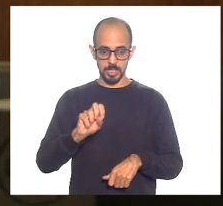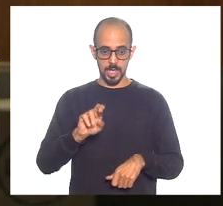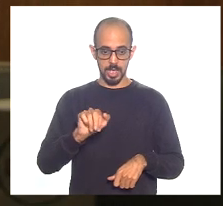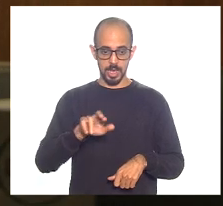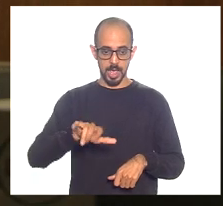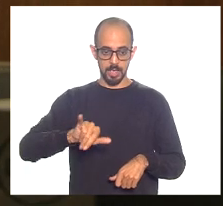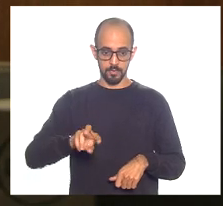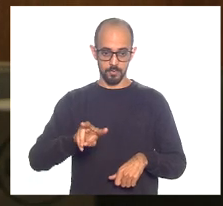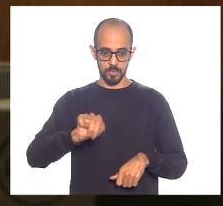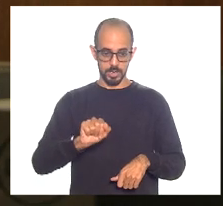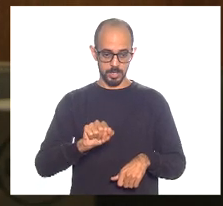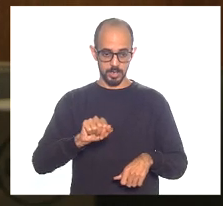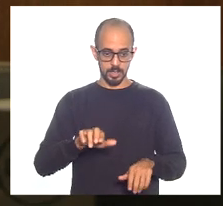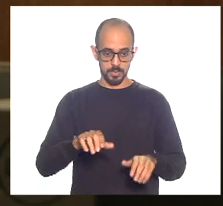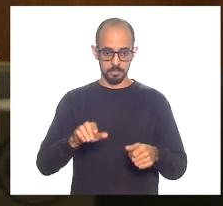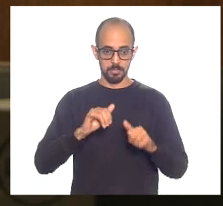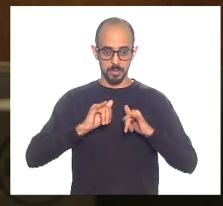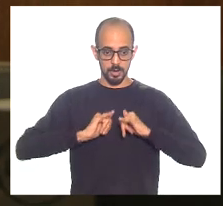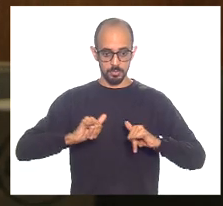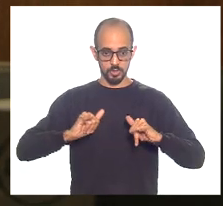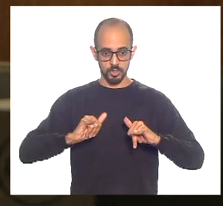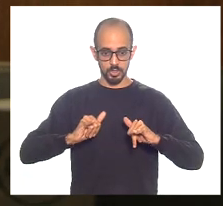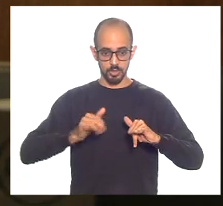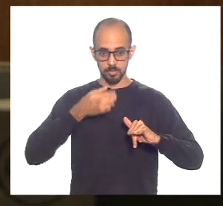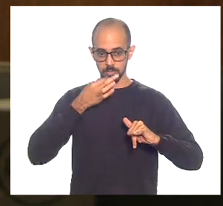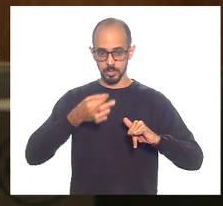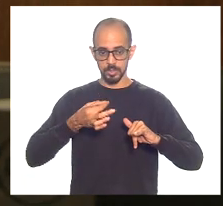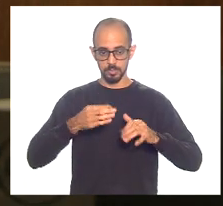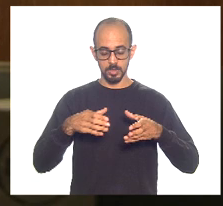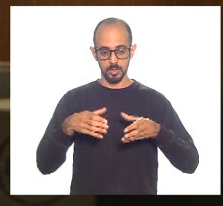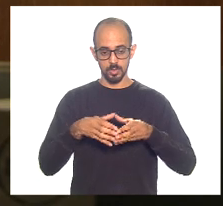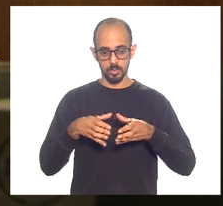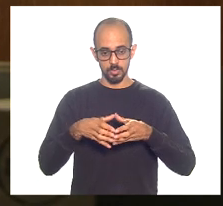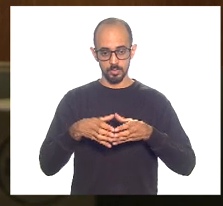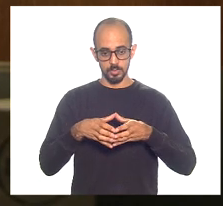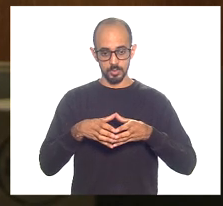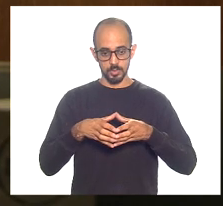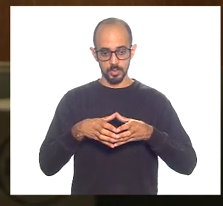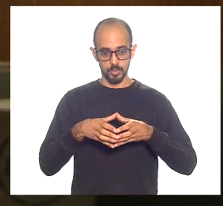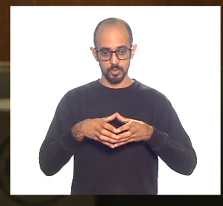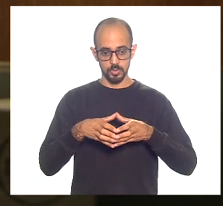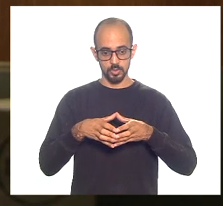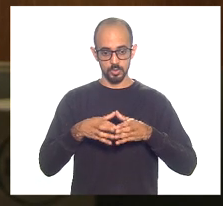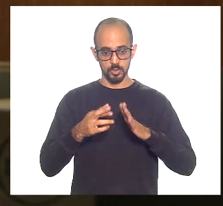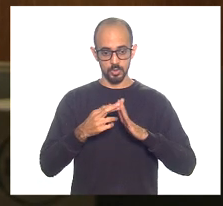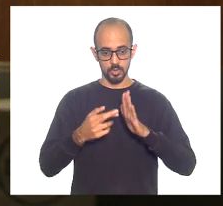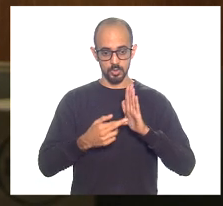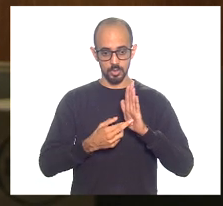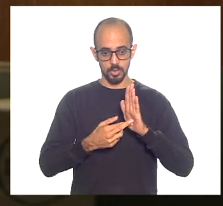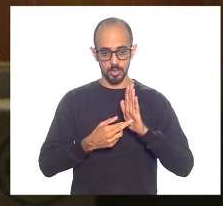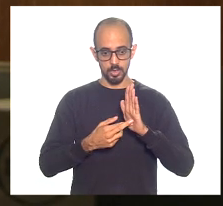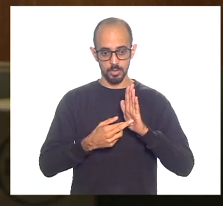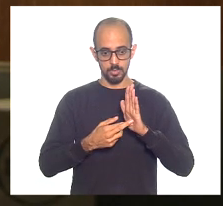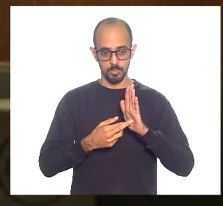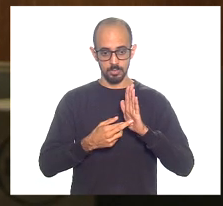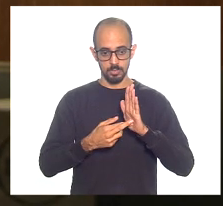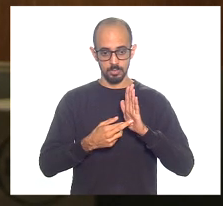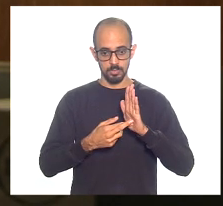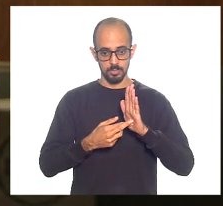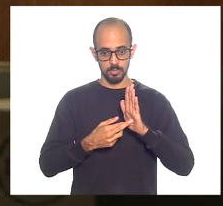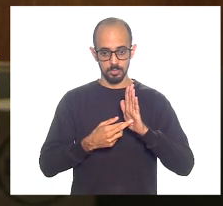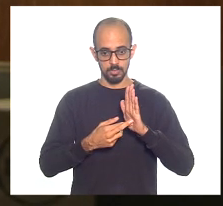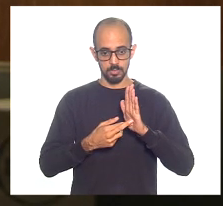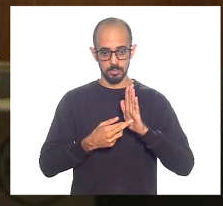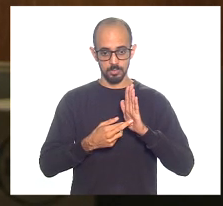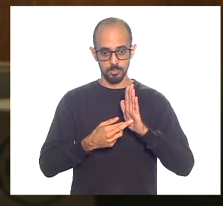internas e proposições externas. Para emitir parecer pela comissão de normas internas e proposições externas. Alô,